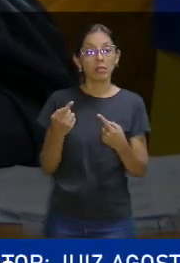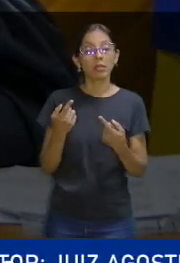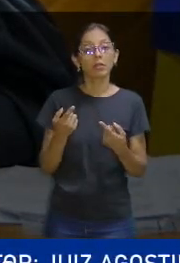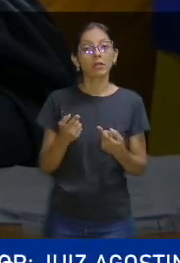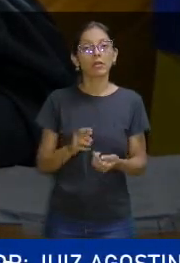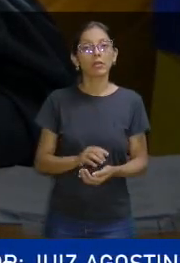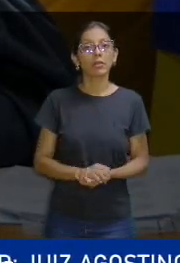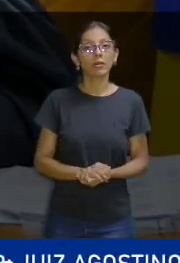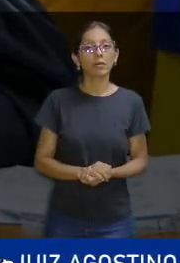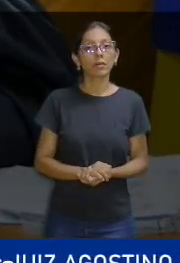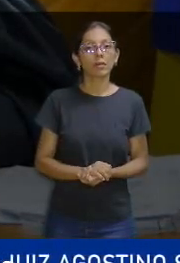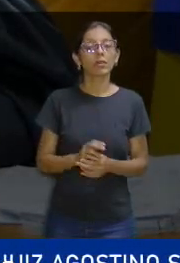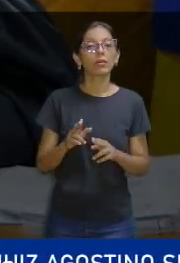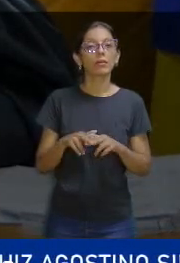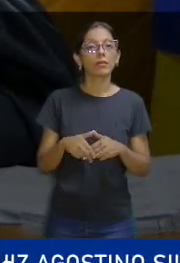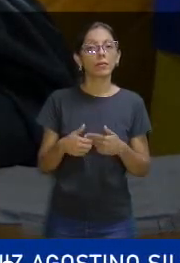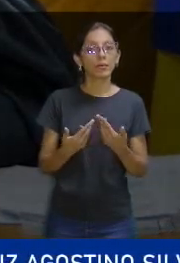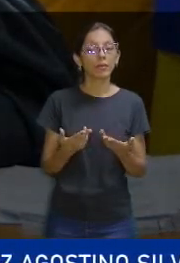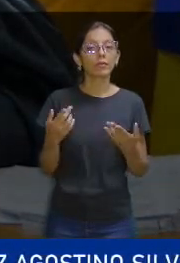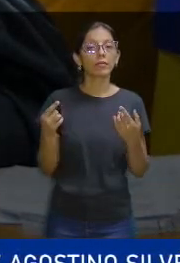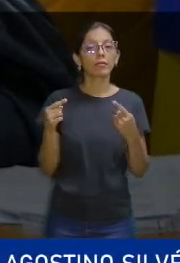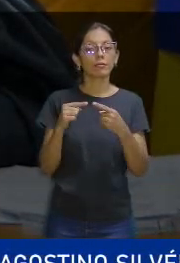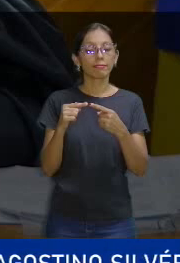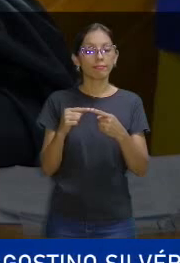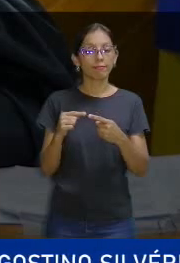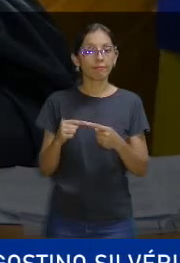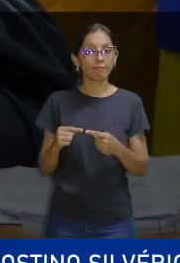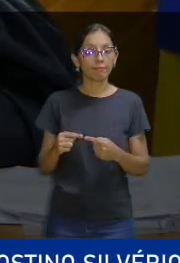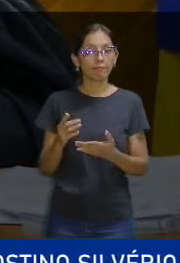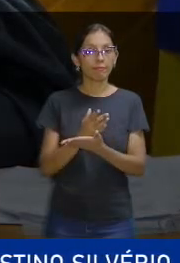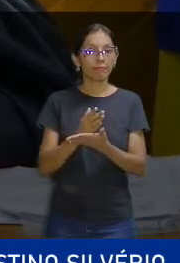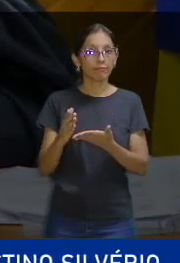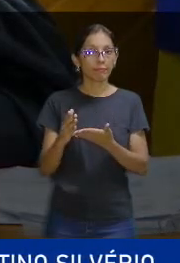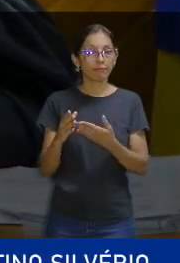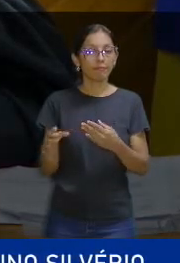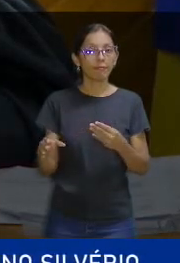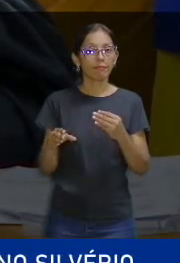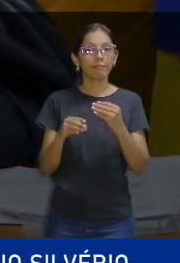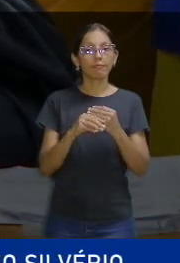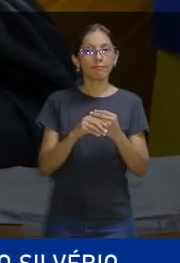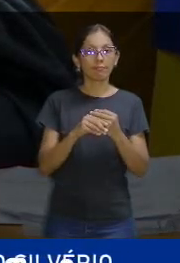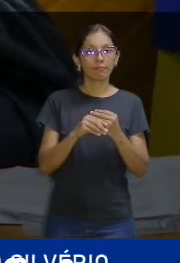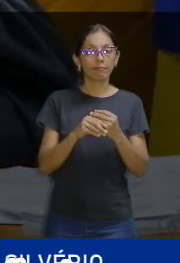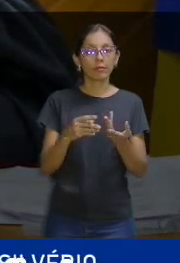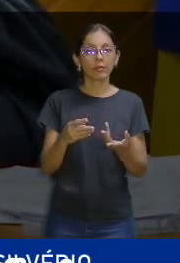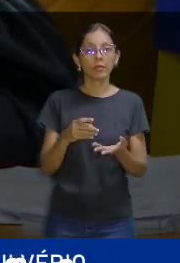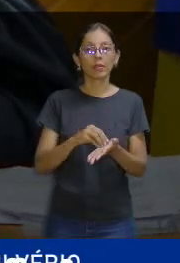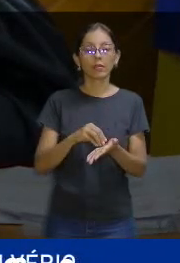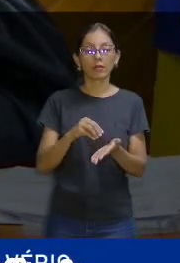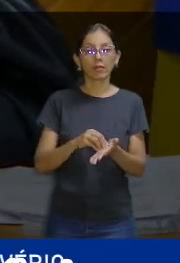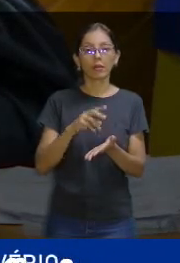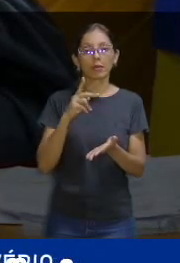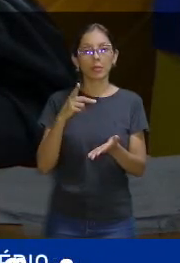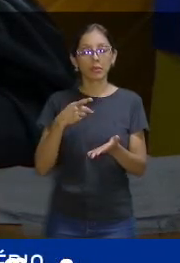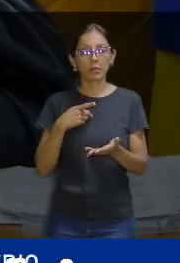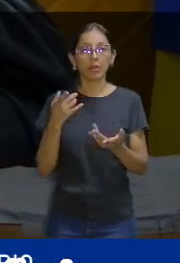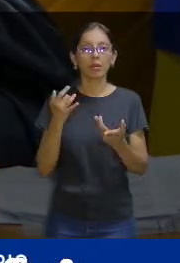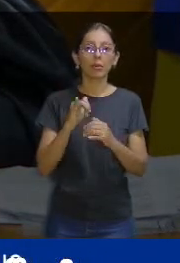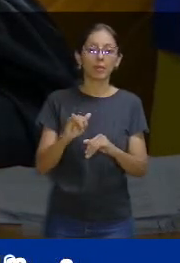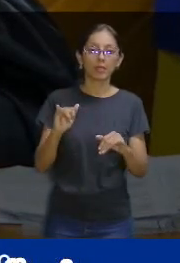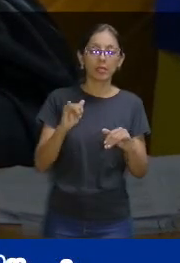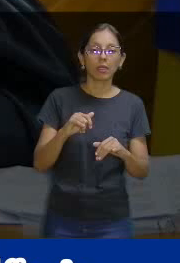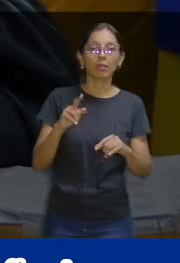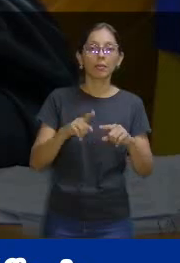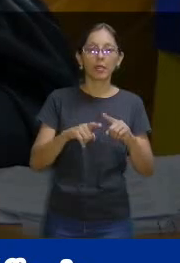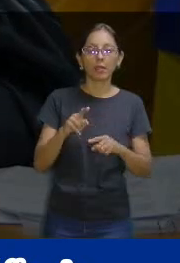o órgão ministerial apontou a omissão quanto à ausência de comprovação efetiva das despesas com pessoal, publicidade por